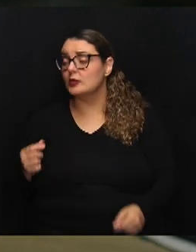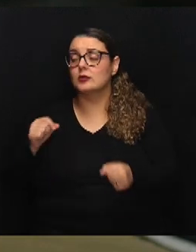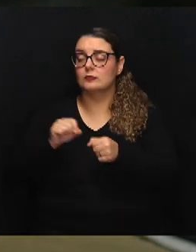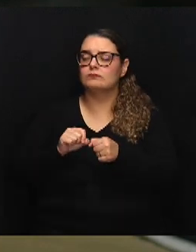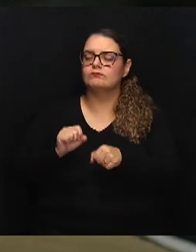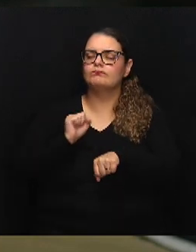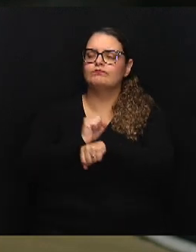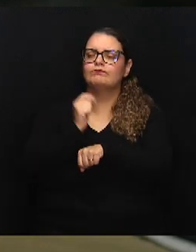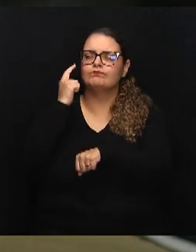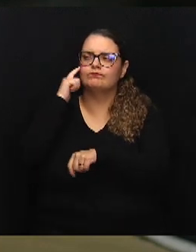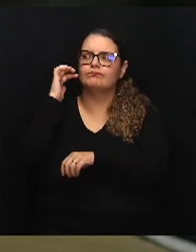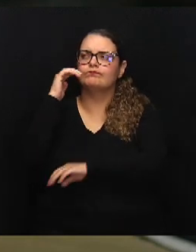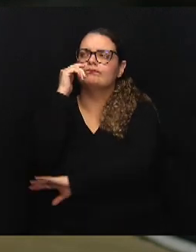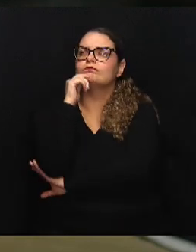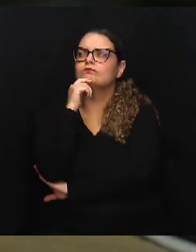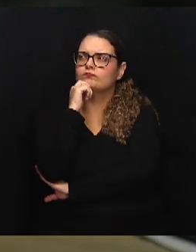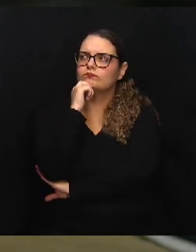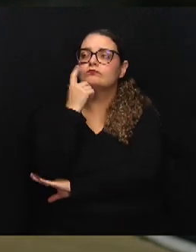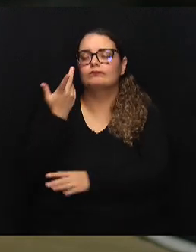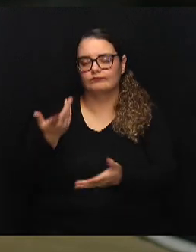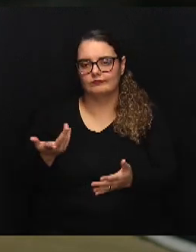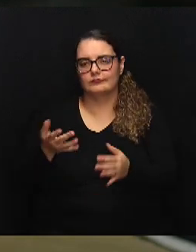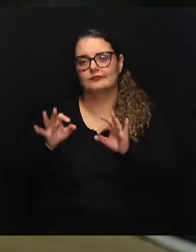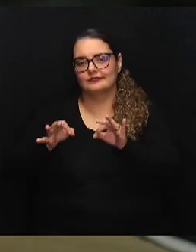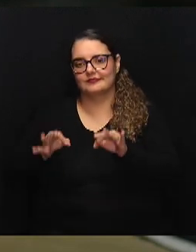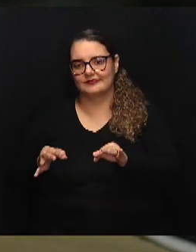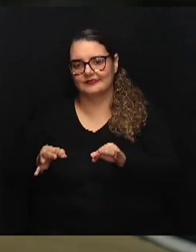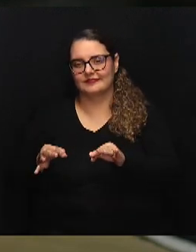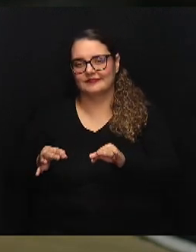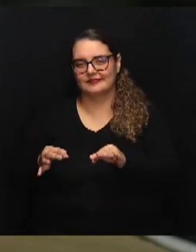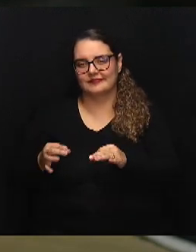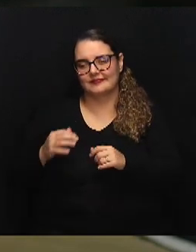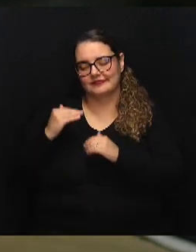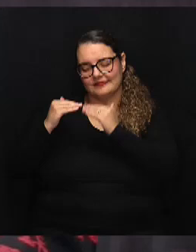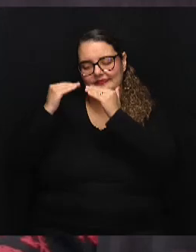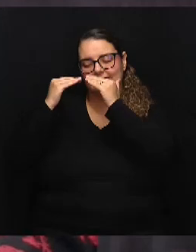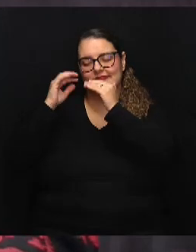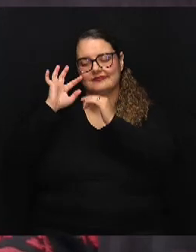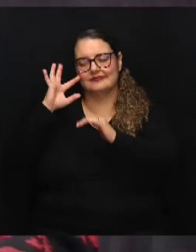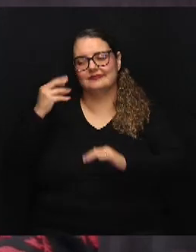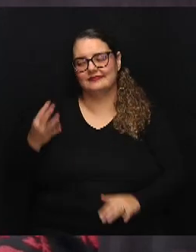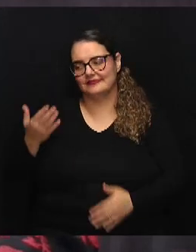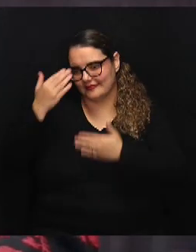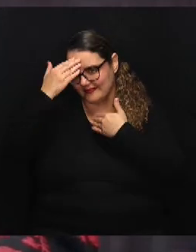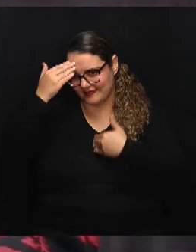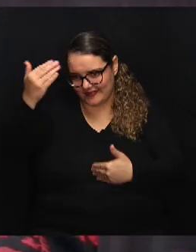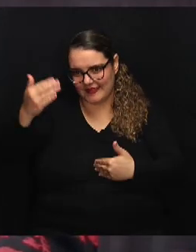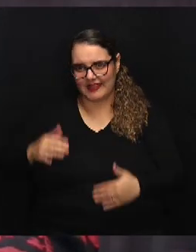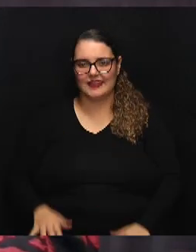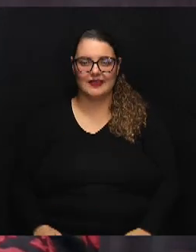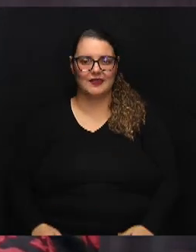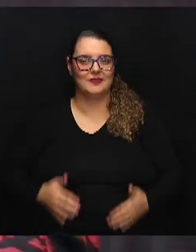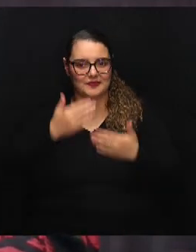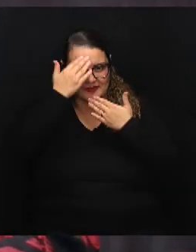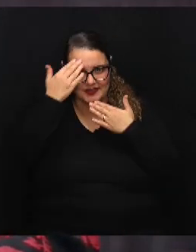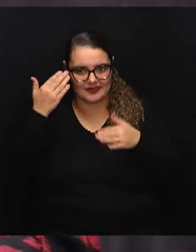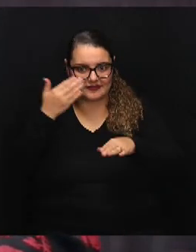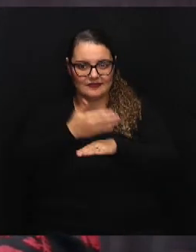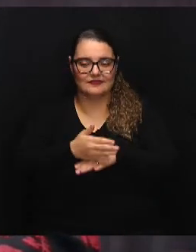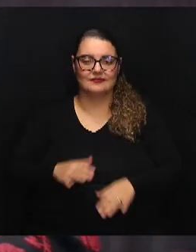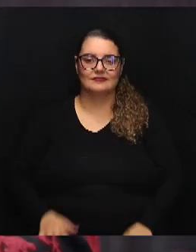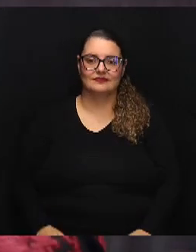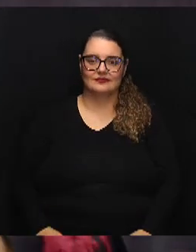parar, pensar, analisar. E com certeza é aquela sementinha lançada. Gratidão, viu? Muito obrigada pela participação também.